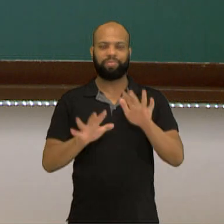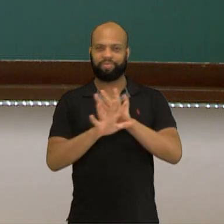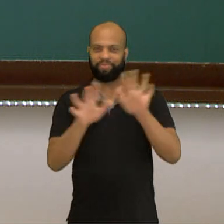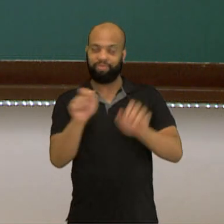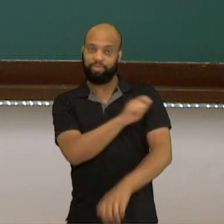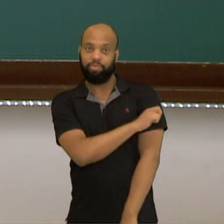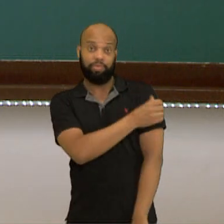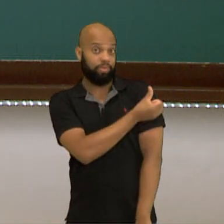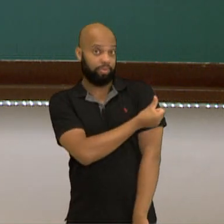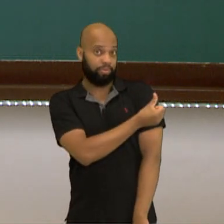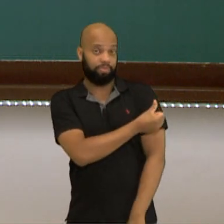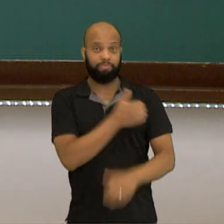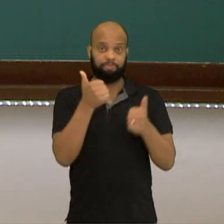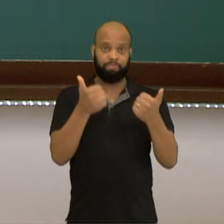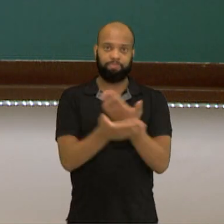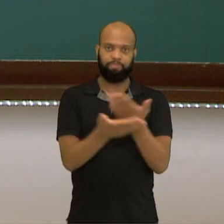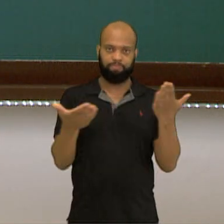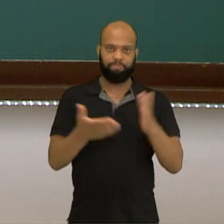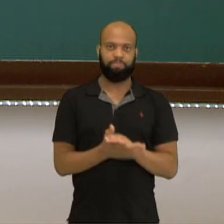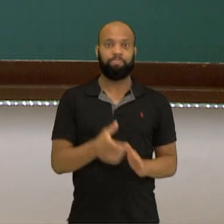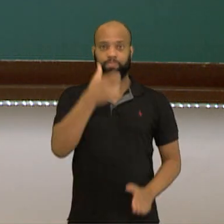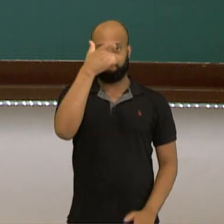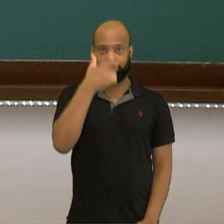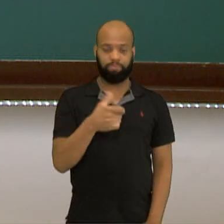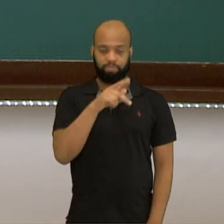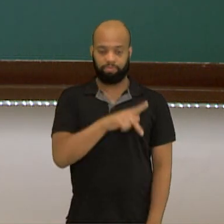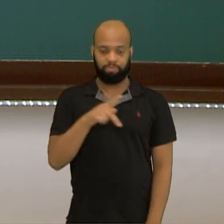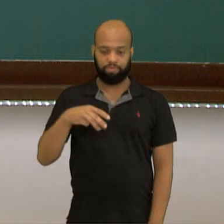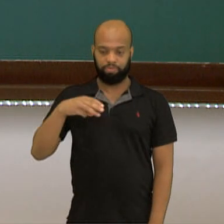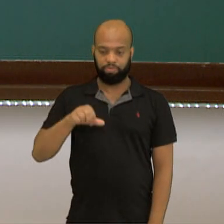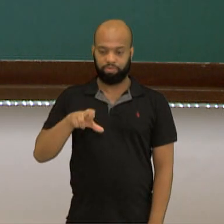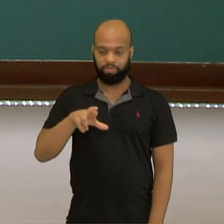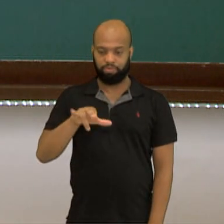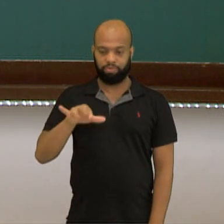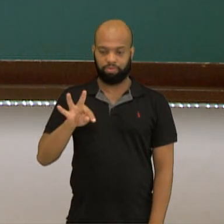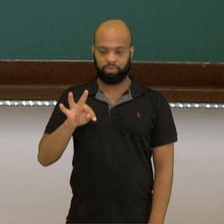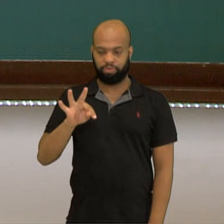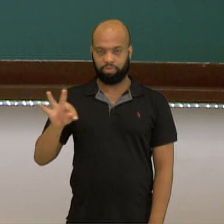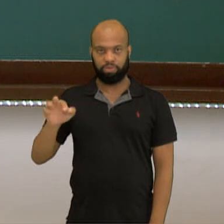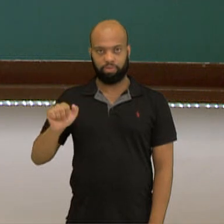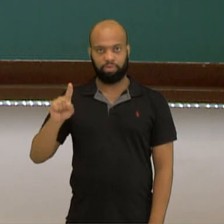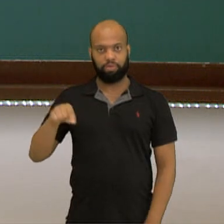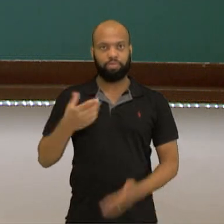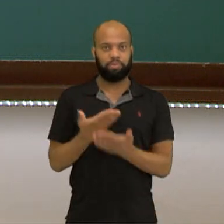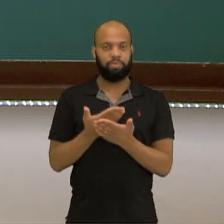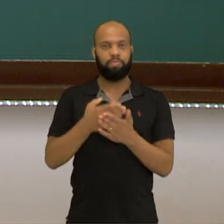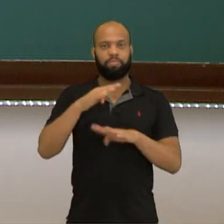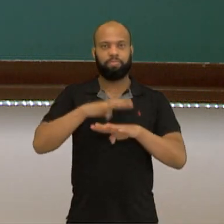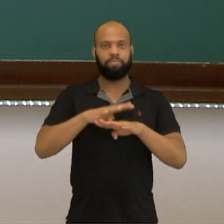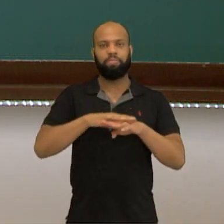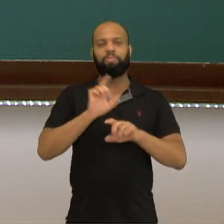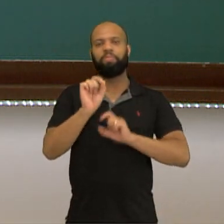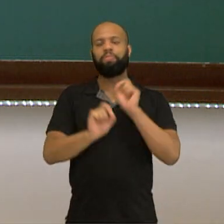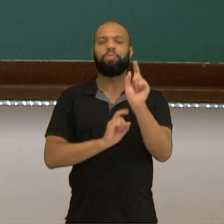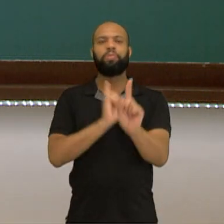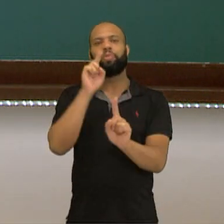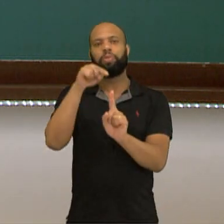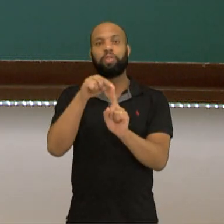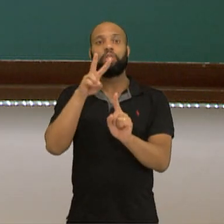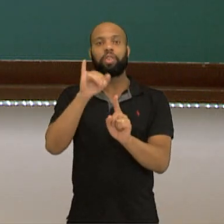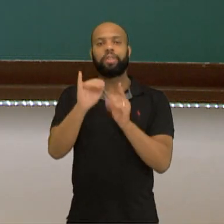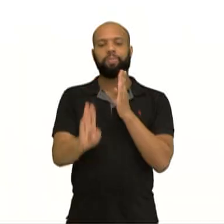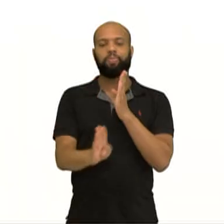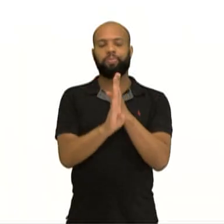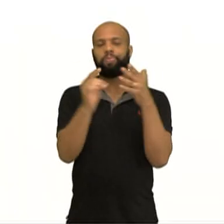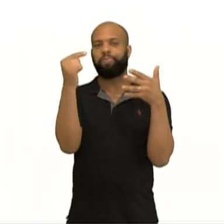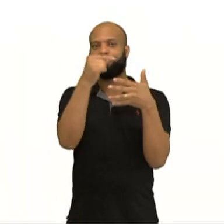Olá, estudantes do sexto ano, tudo bem? Sou a professora Marita e estamos aqui para uma aula de matemática. Qual o nosso objetivo? Identificar